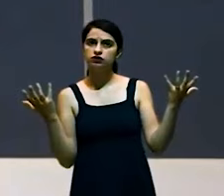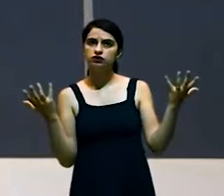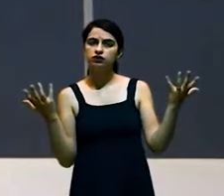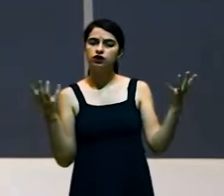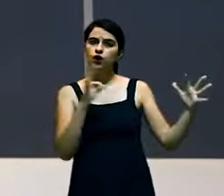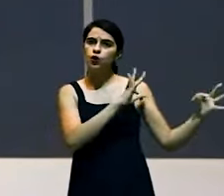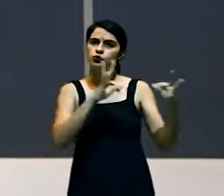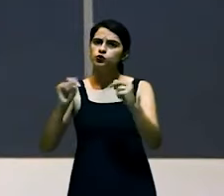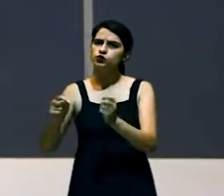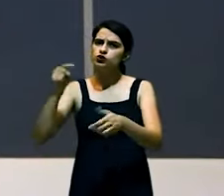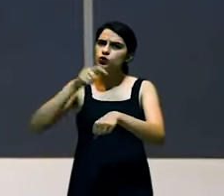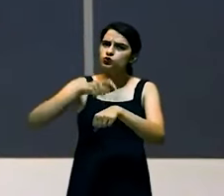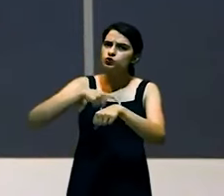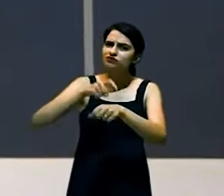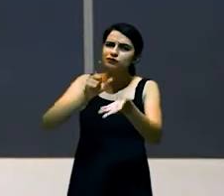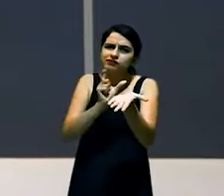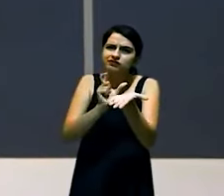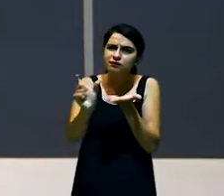Tudo isso na hora da palavra.